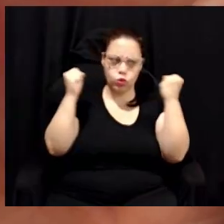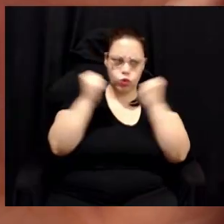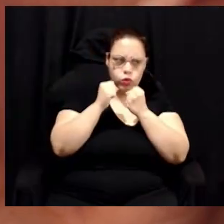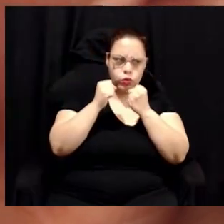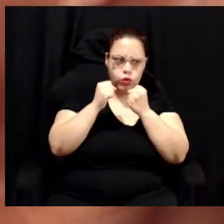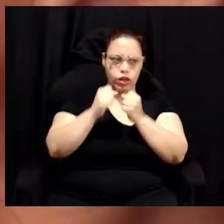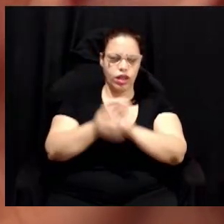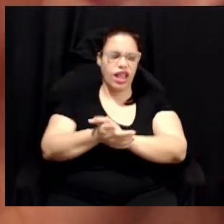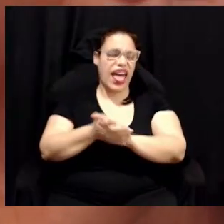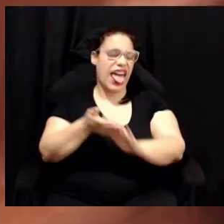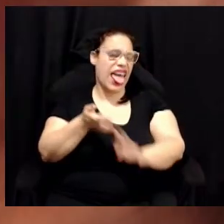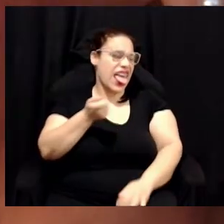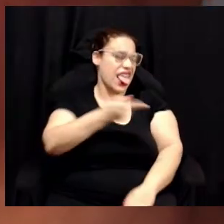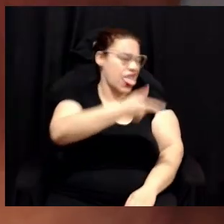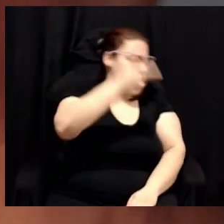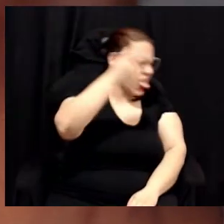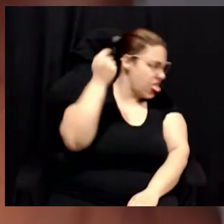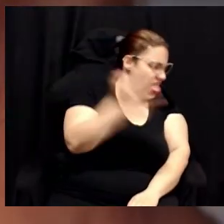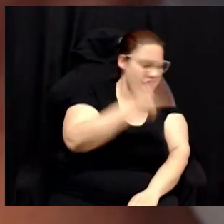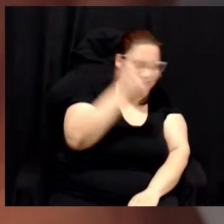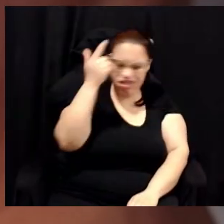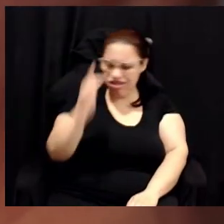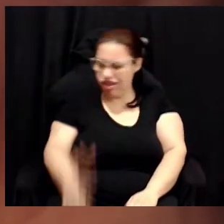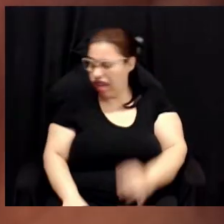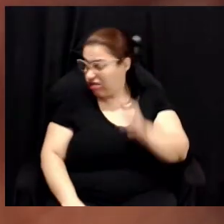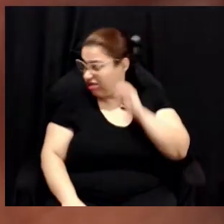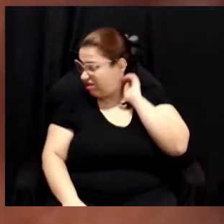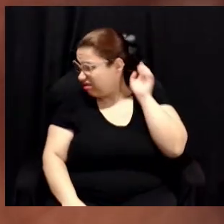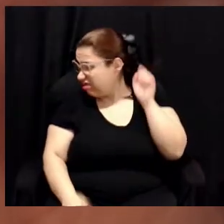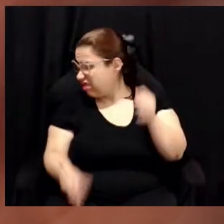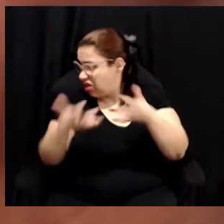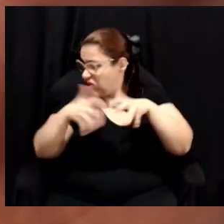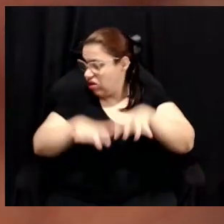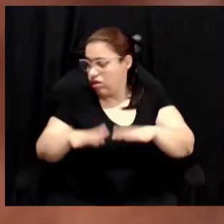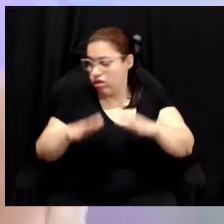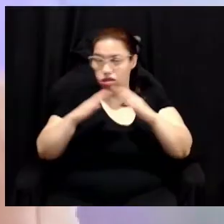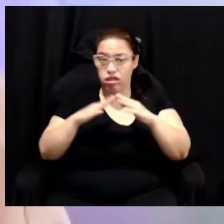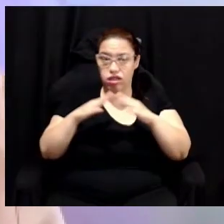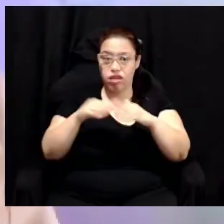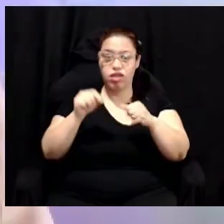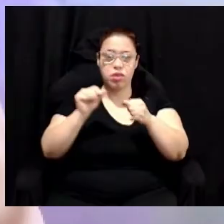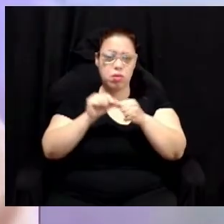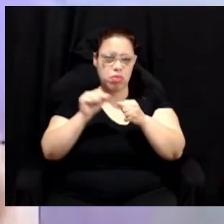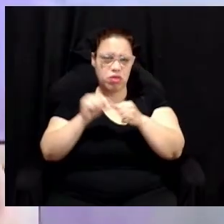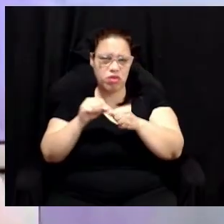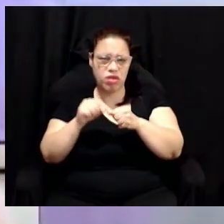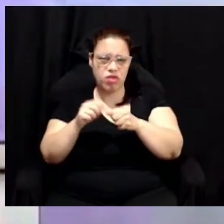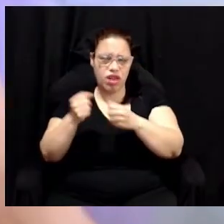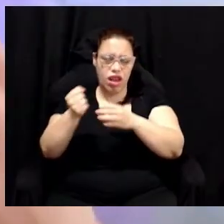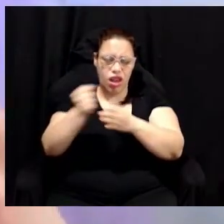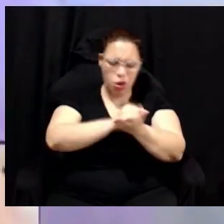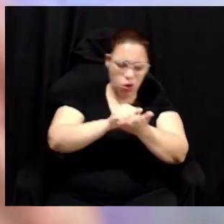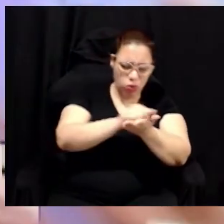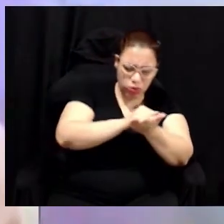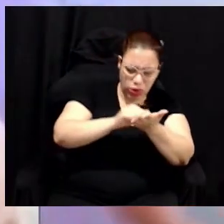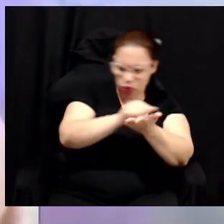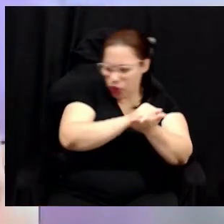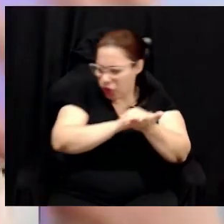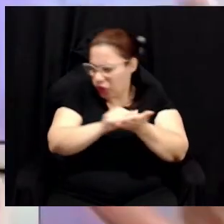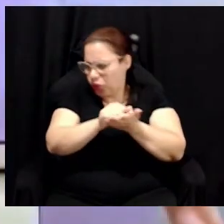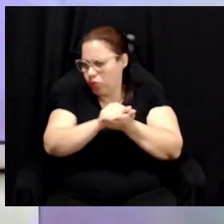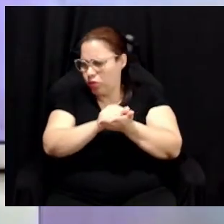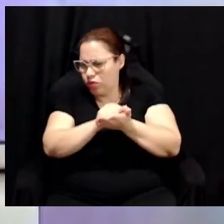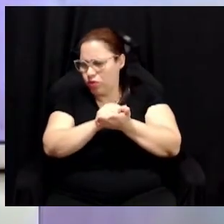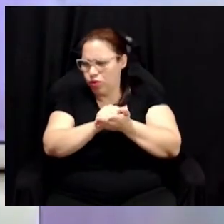vai xingando todo mundo. Ah, eu não queria estar indo. Ah, eu queria ficar em casa. Eu tenho tanta coisa para fazer, louça para lavar,